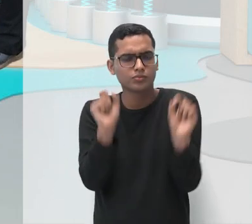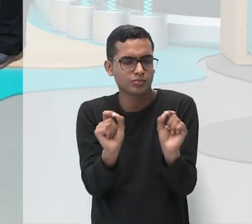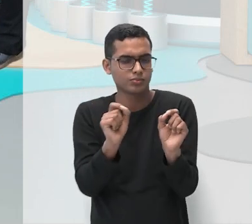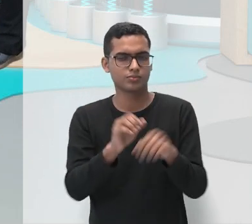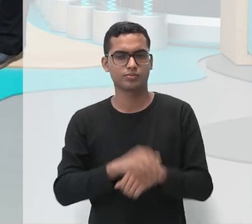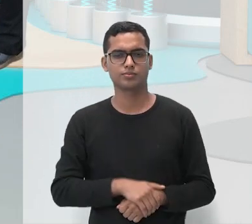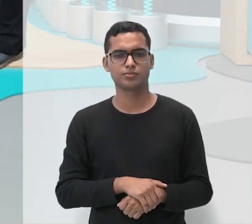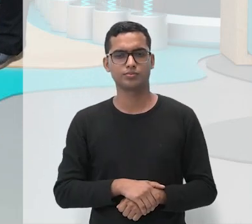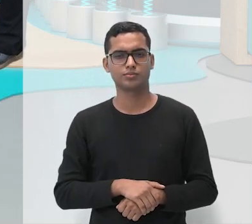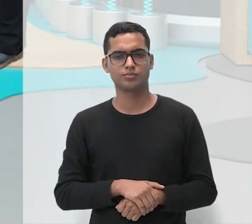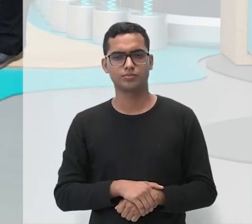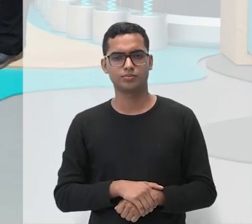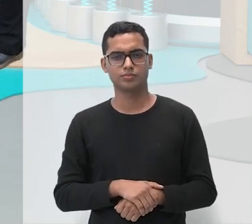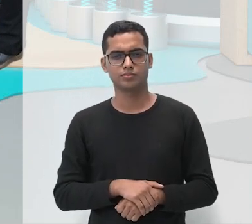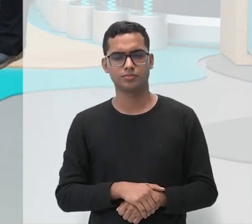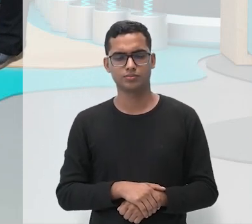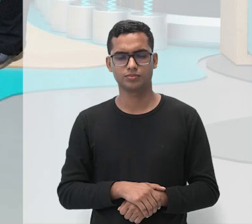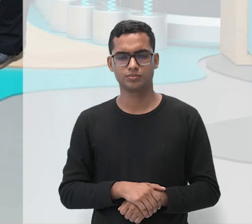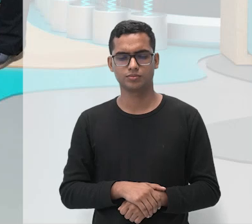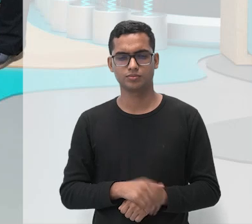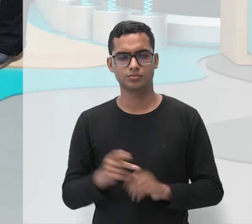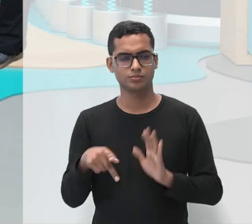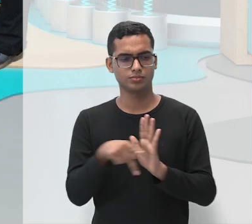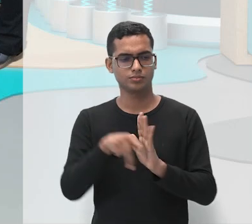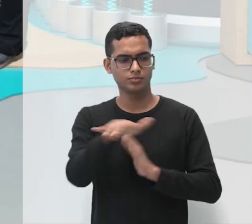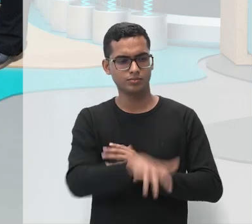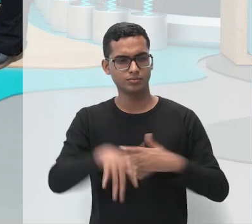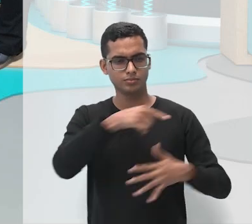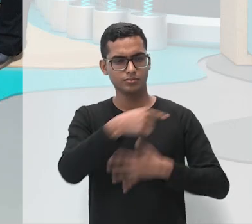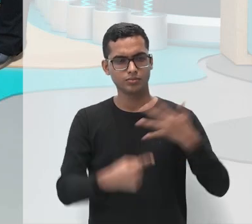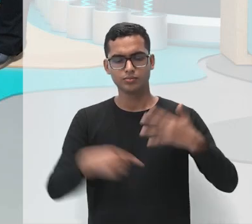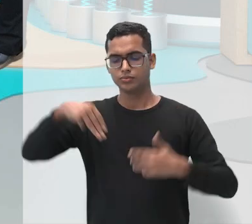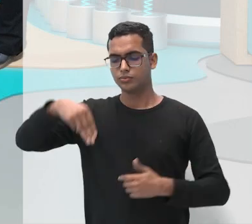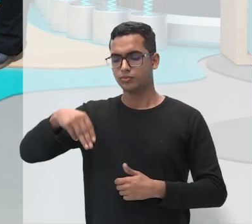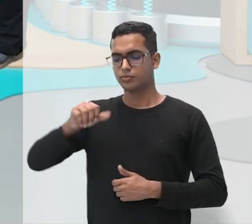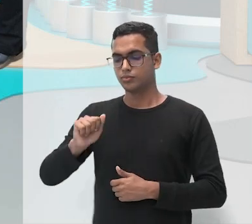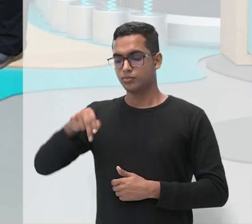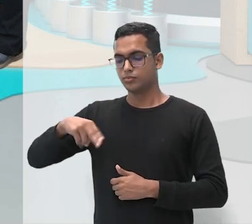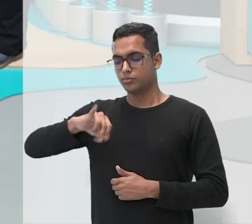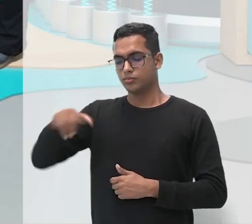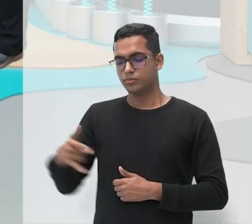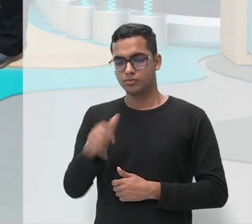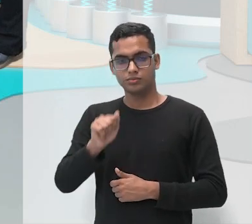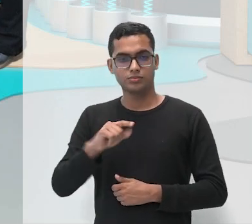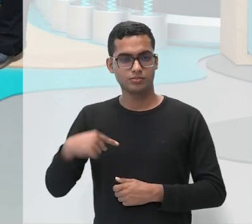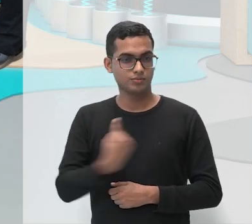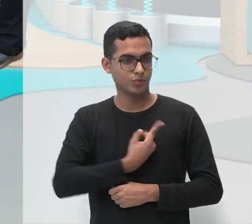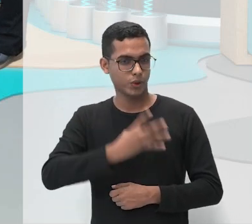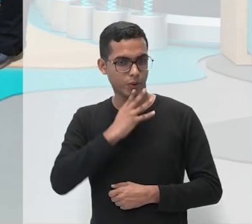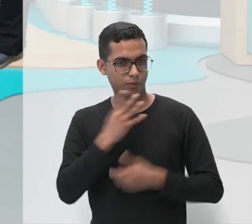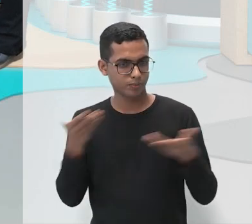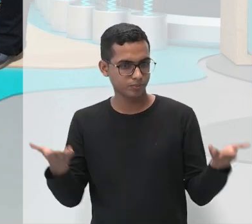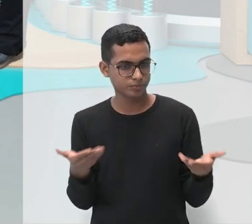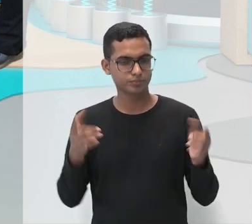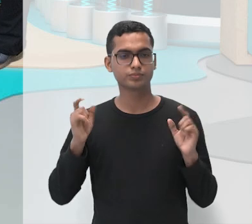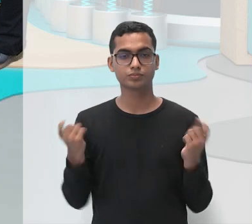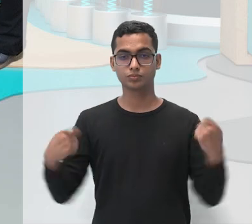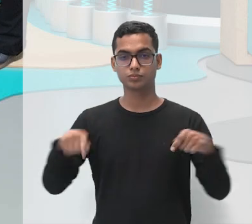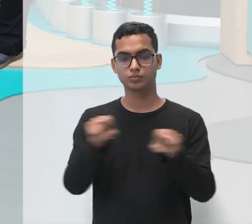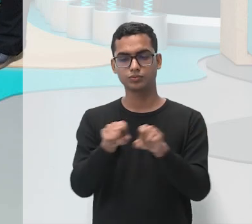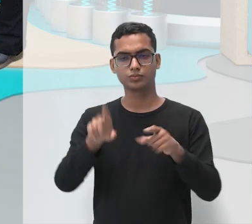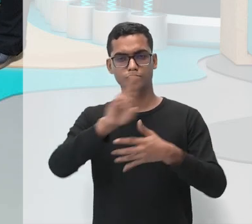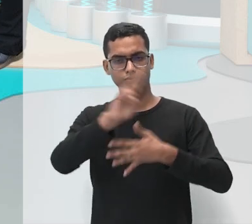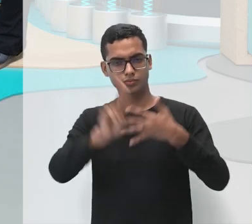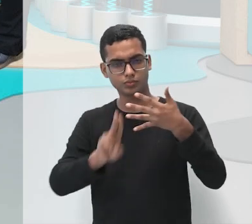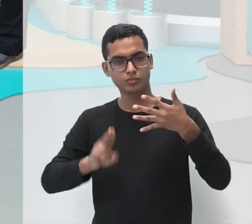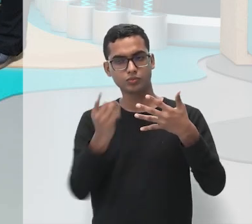aí das manjas. Vamos lá? Então, olha só, a manja que nós conhecemos pode ter